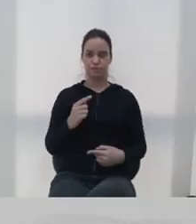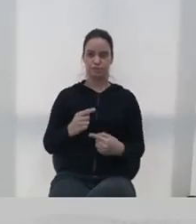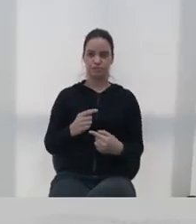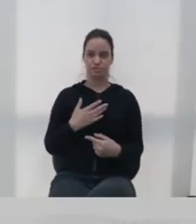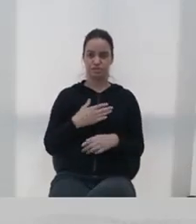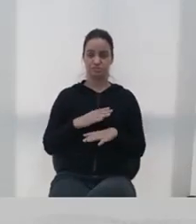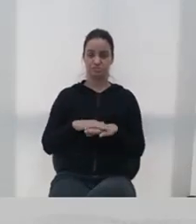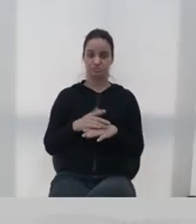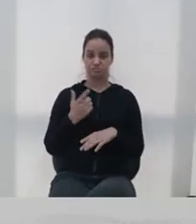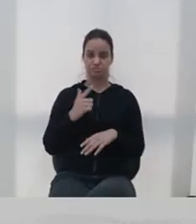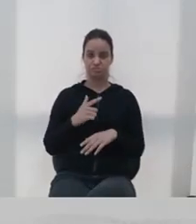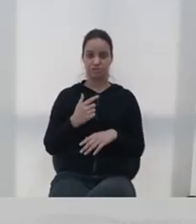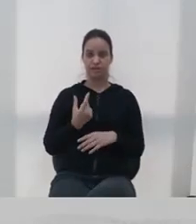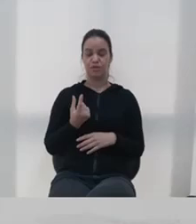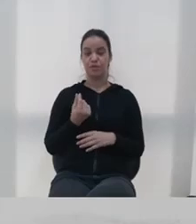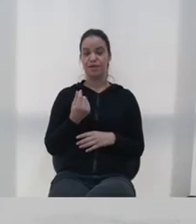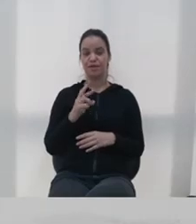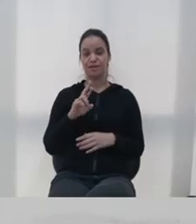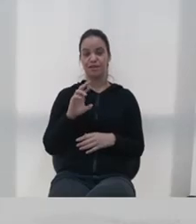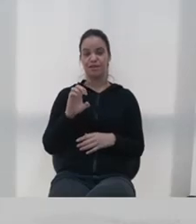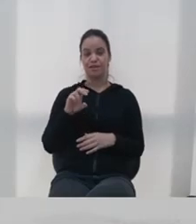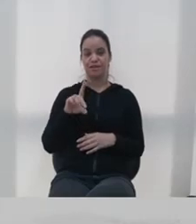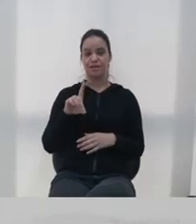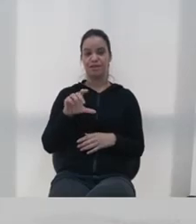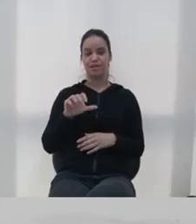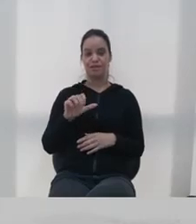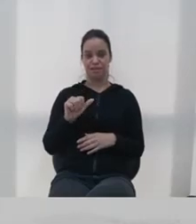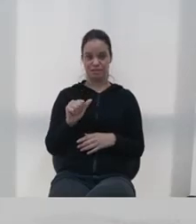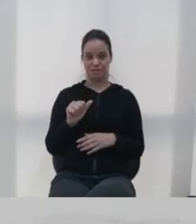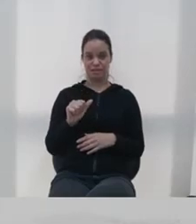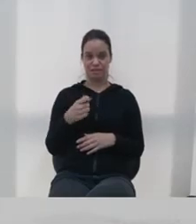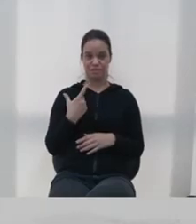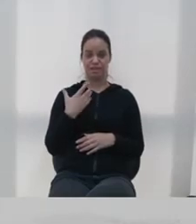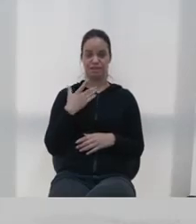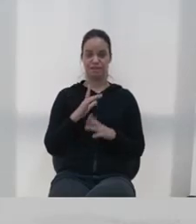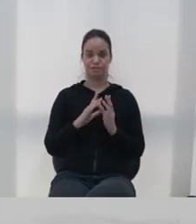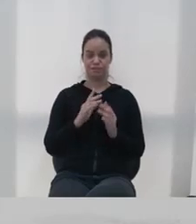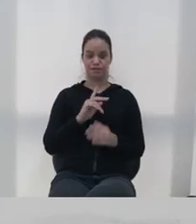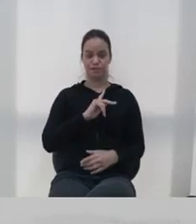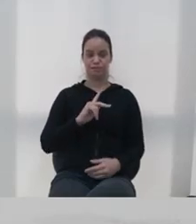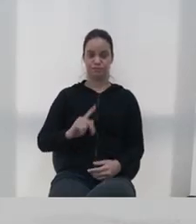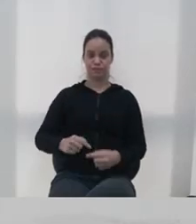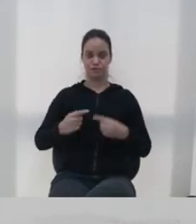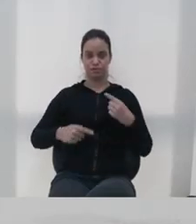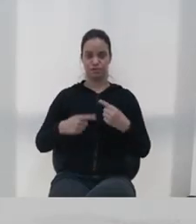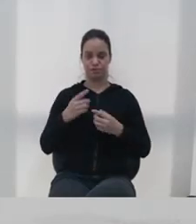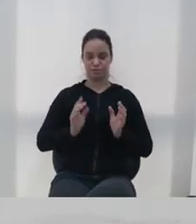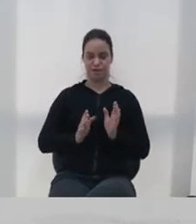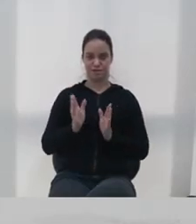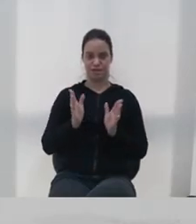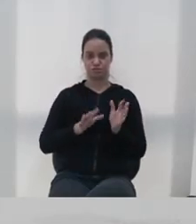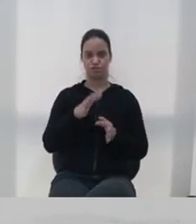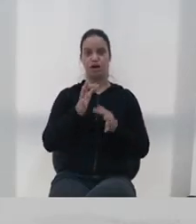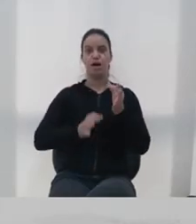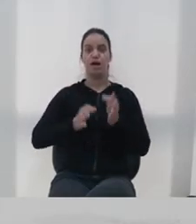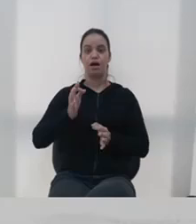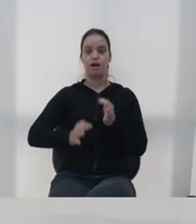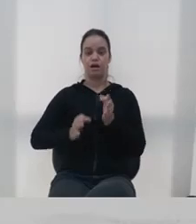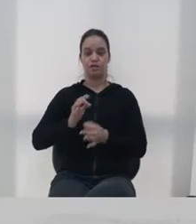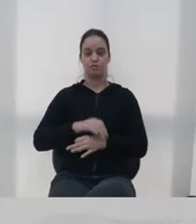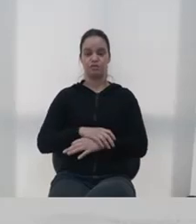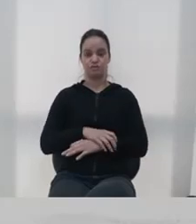exequível, e é o recorte de renda. Há uma previsão na Constituição de que ela é endereçada à política pública de acesso à justiça aos chamados